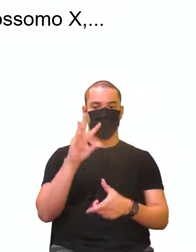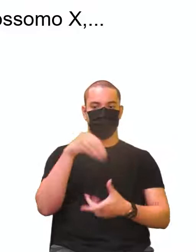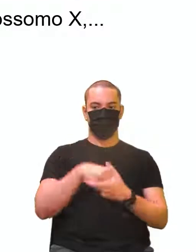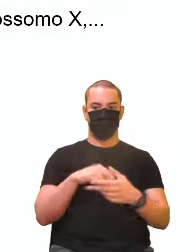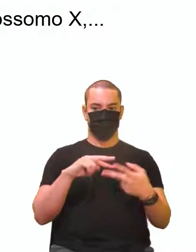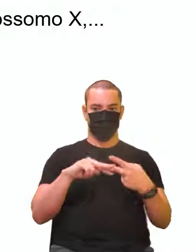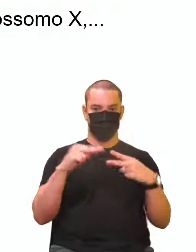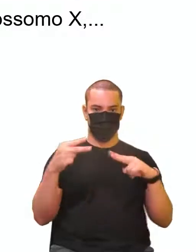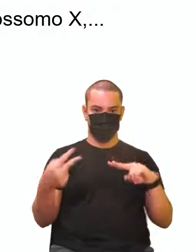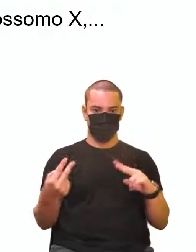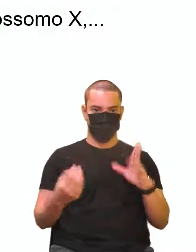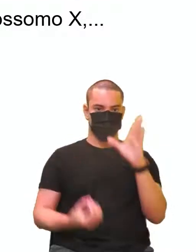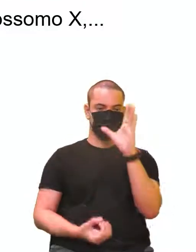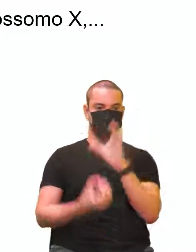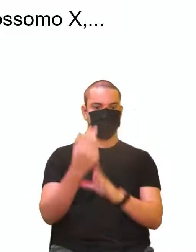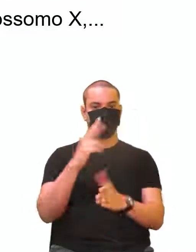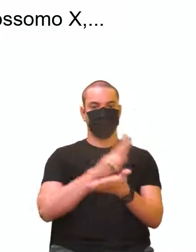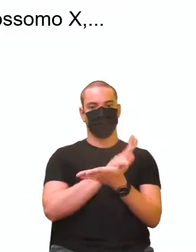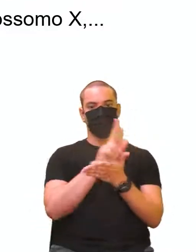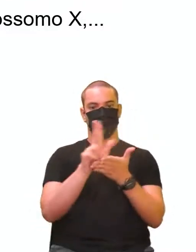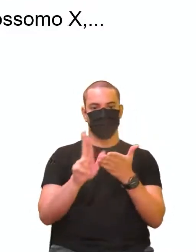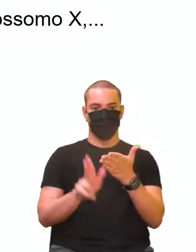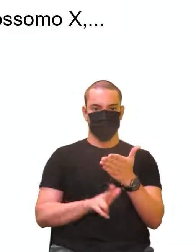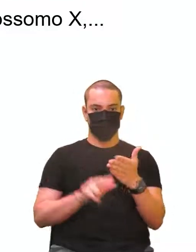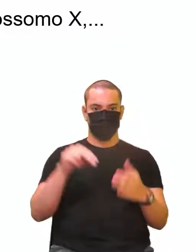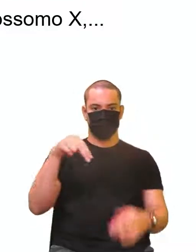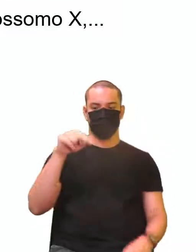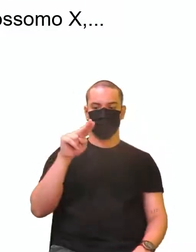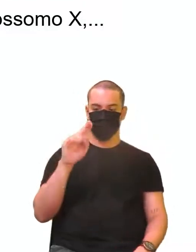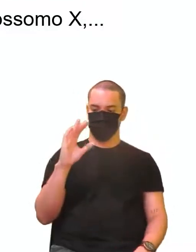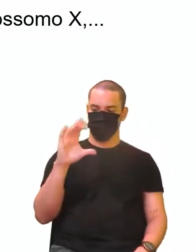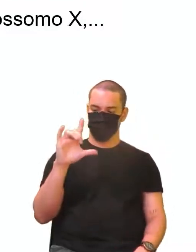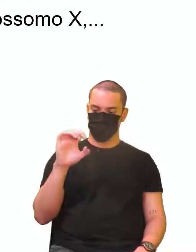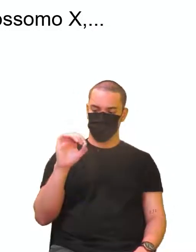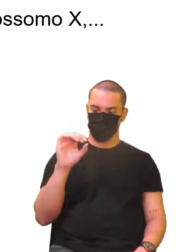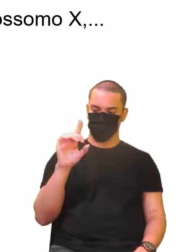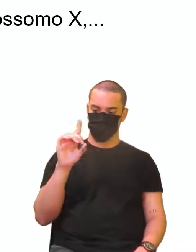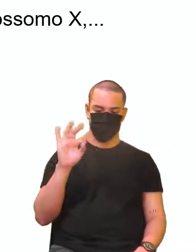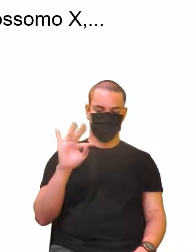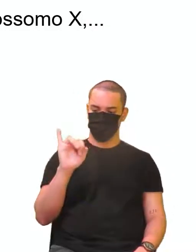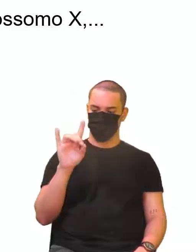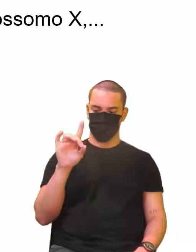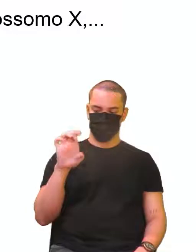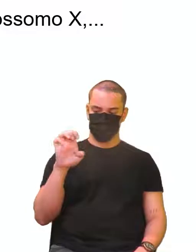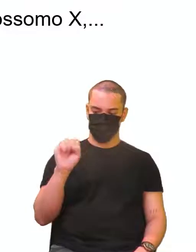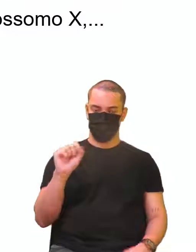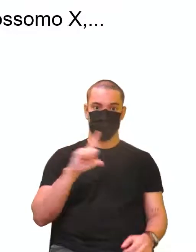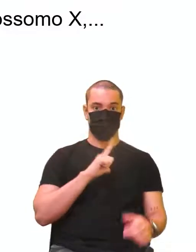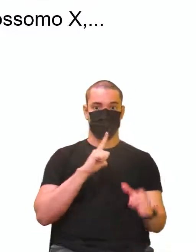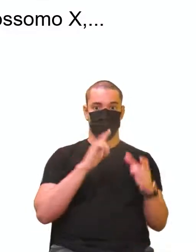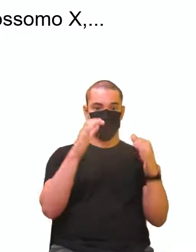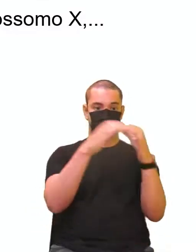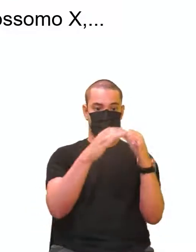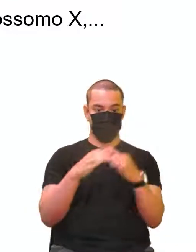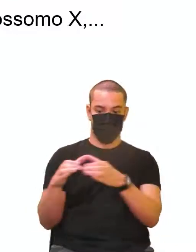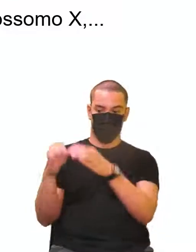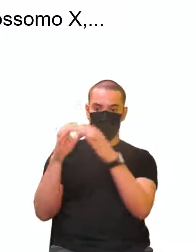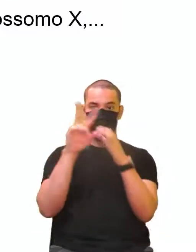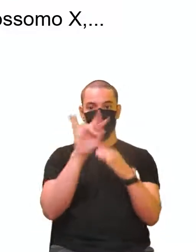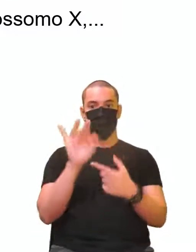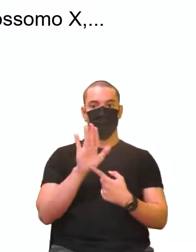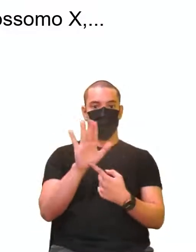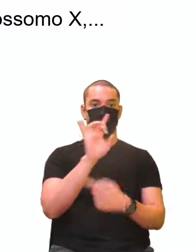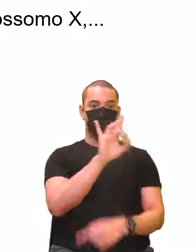esse DNA é constituído por vários nucleotídeos, onde você vai ter os trechos que vão identificar cada porçãozinha